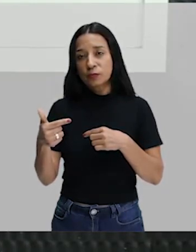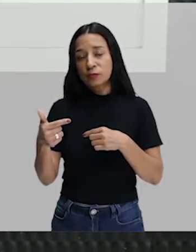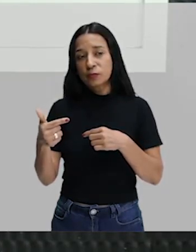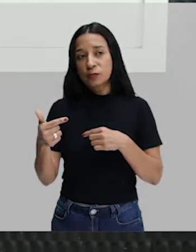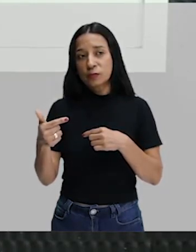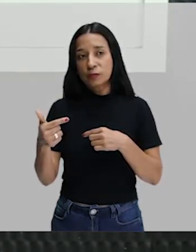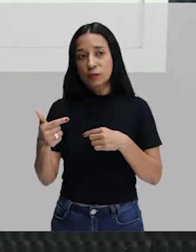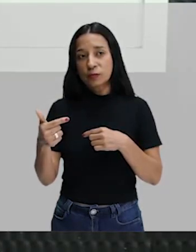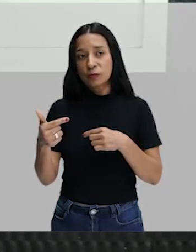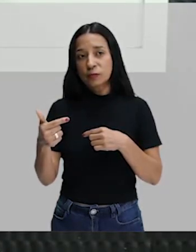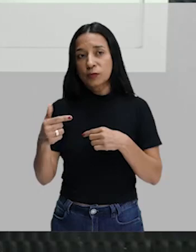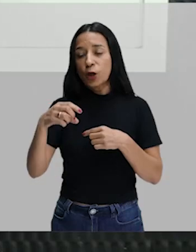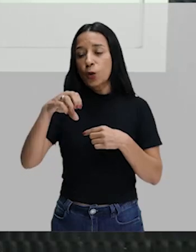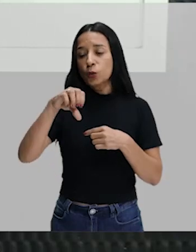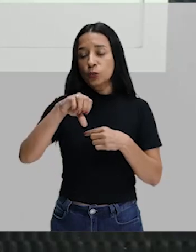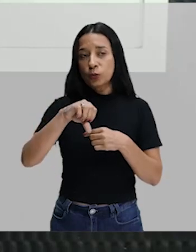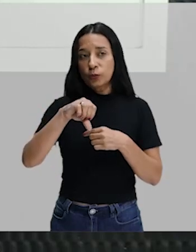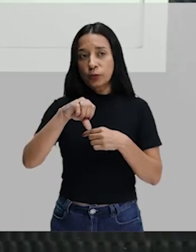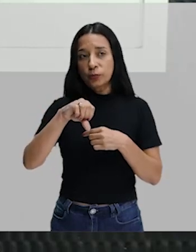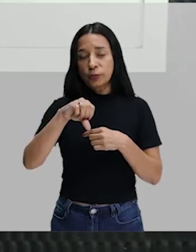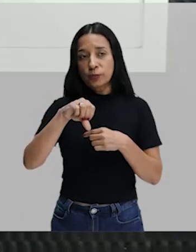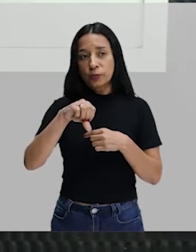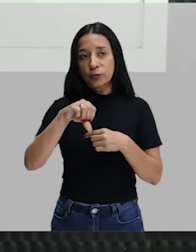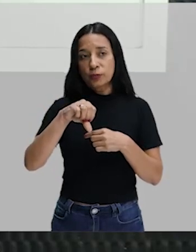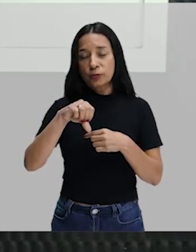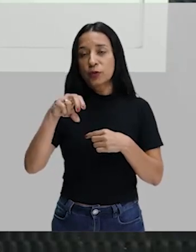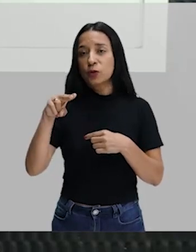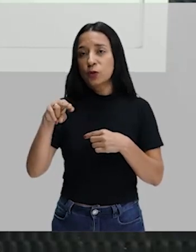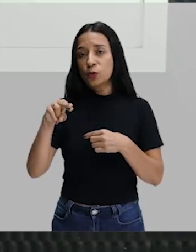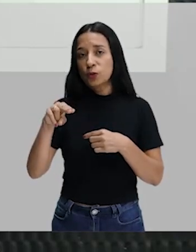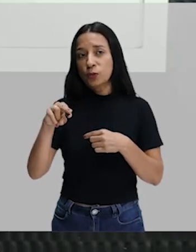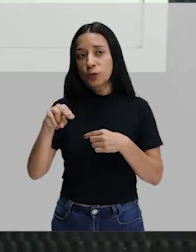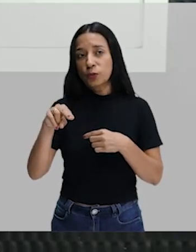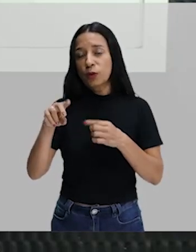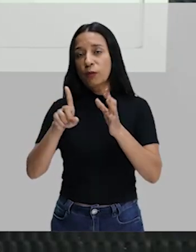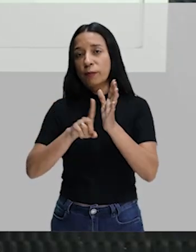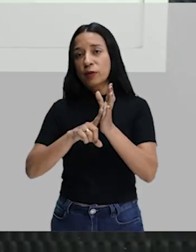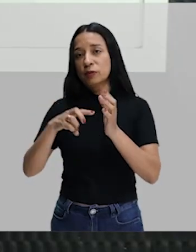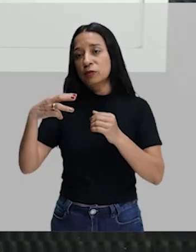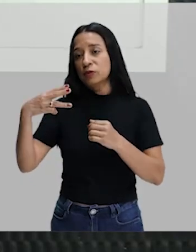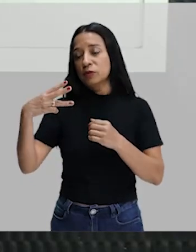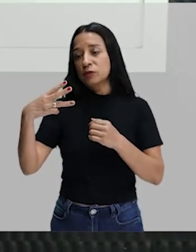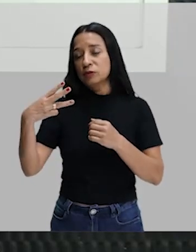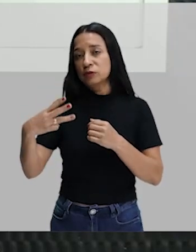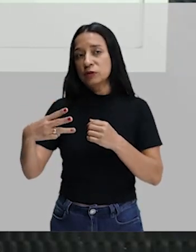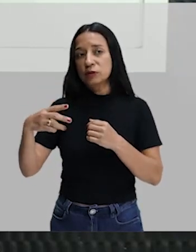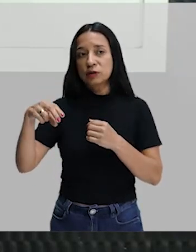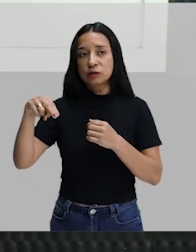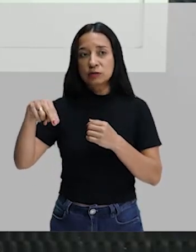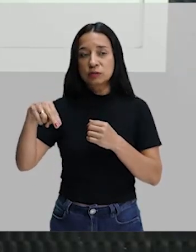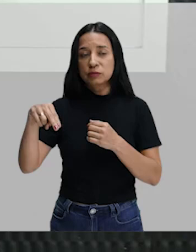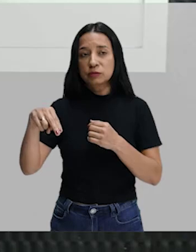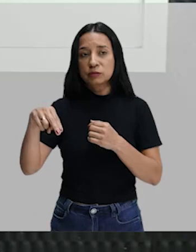Tá? O 9 é igual a menos 3m.